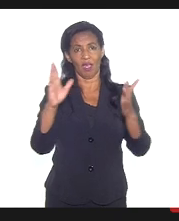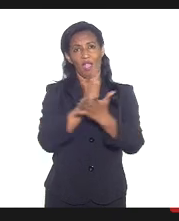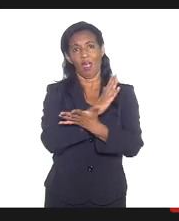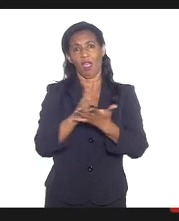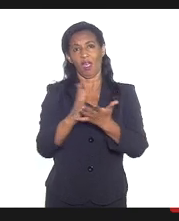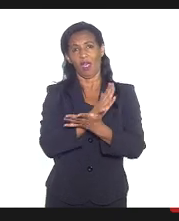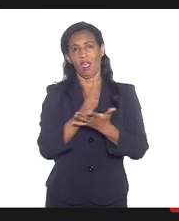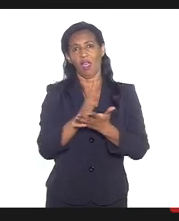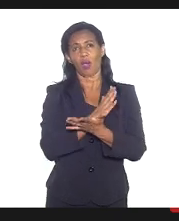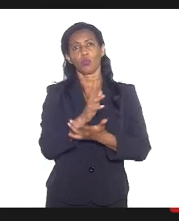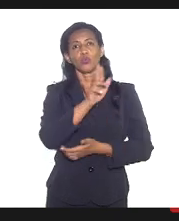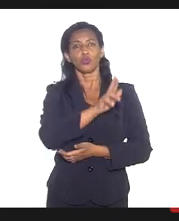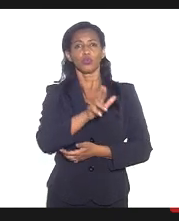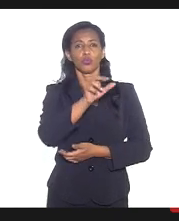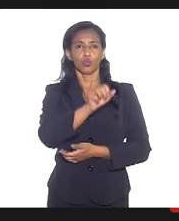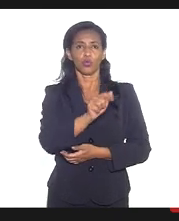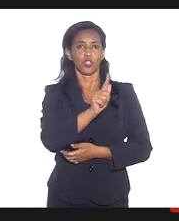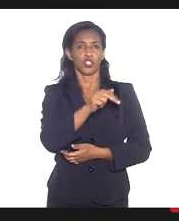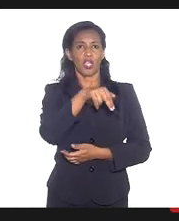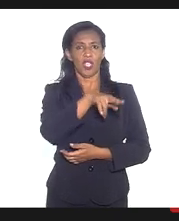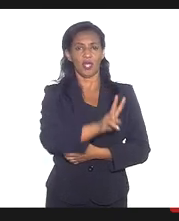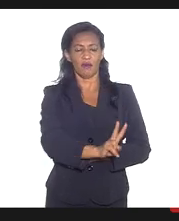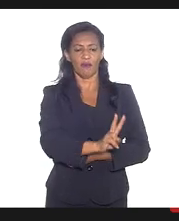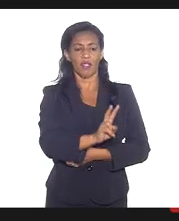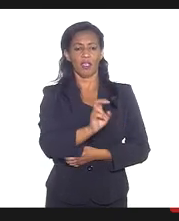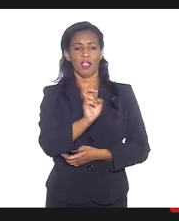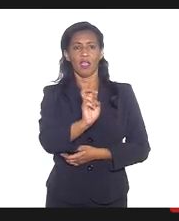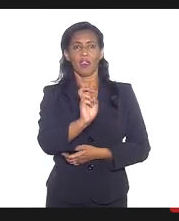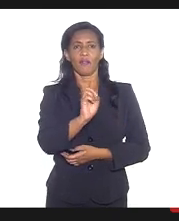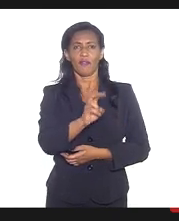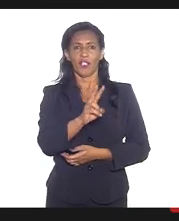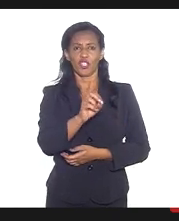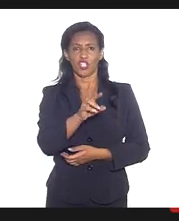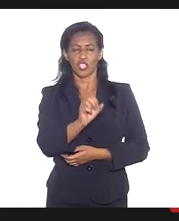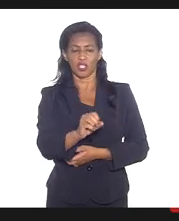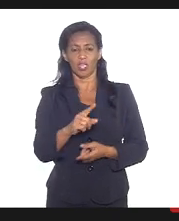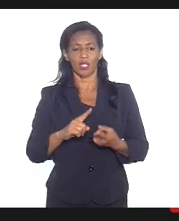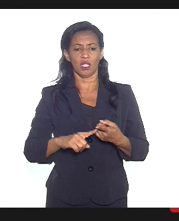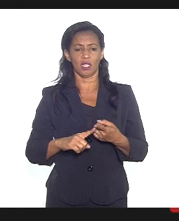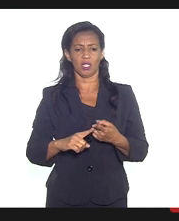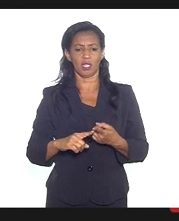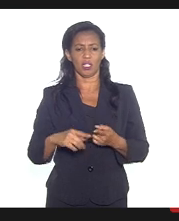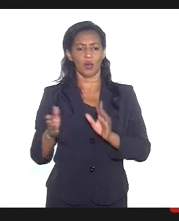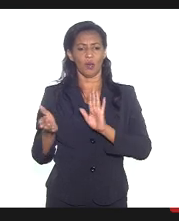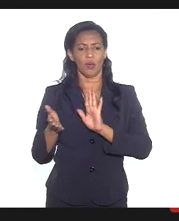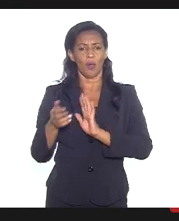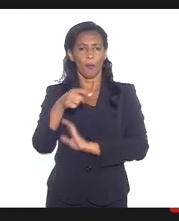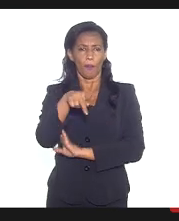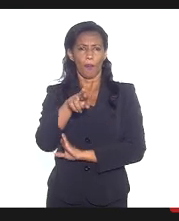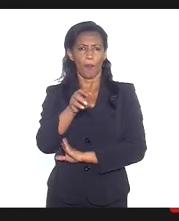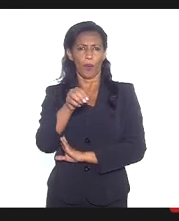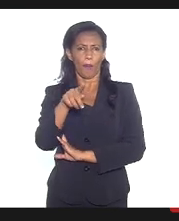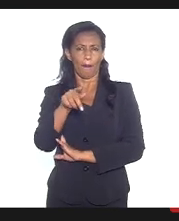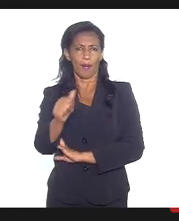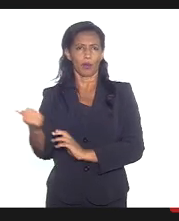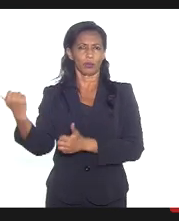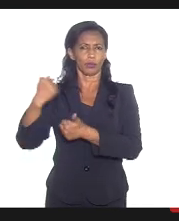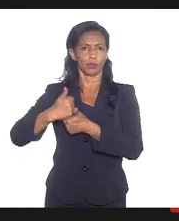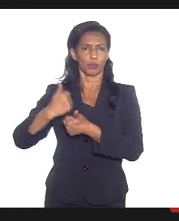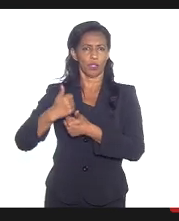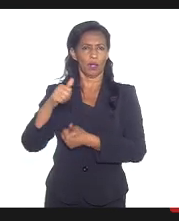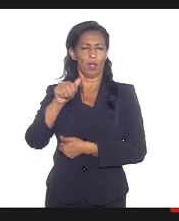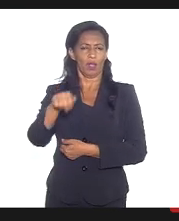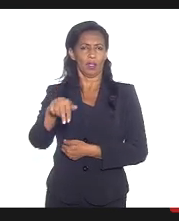dos utilizações, né? GNV, fertilizante, propileno, propanos, substituição da